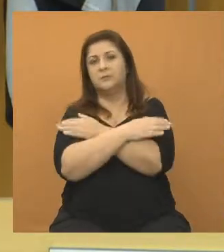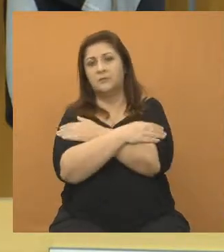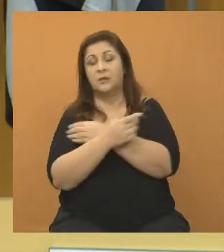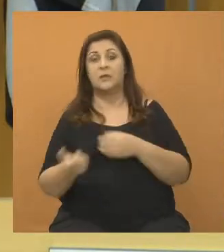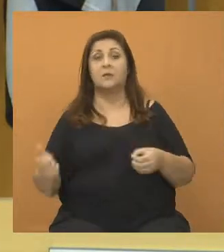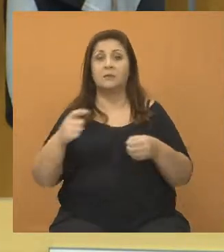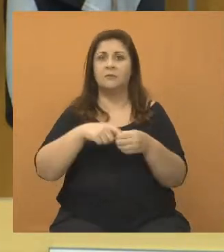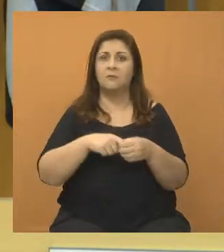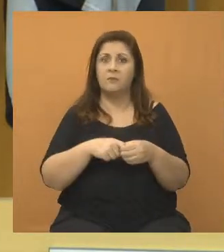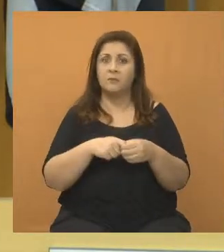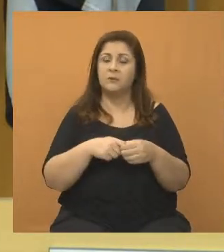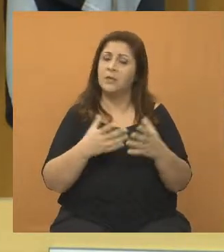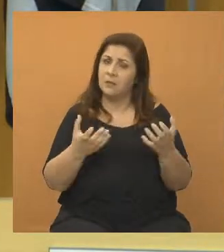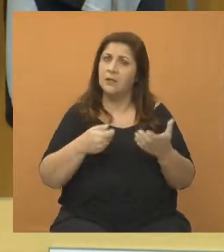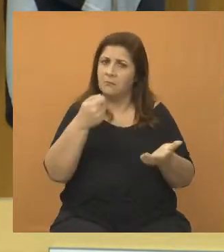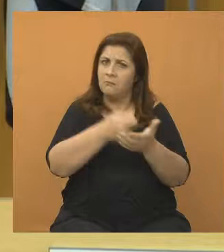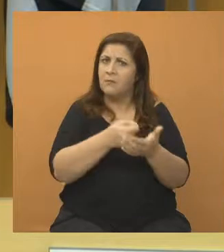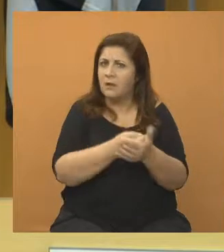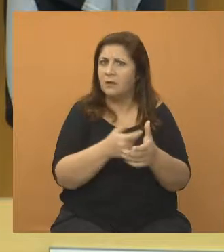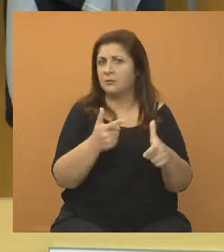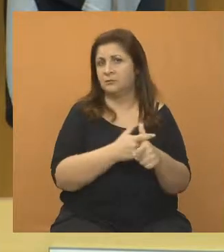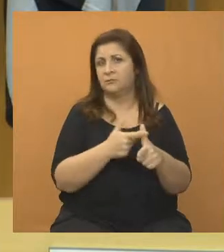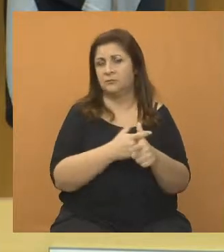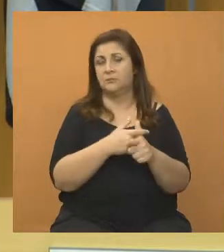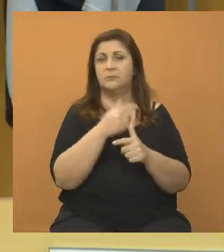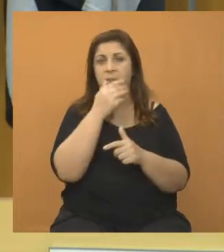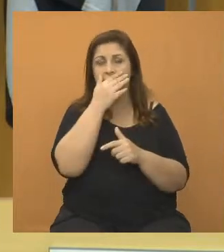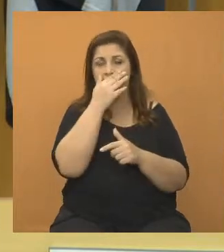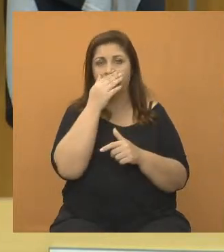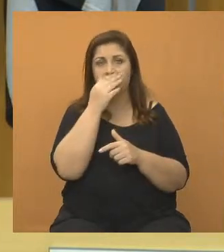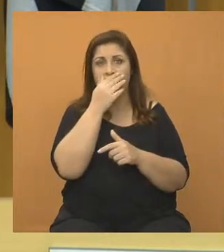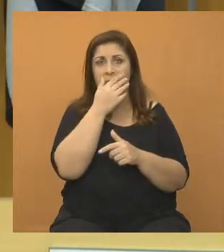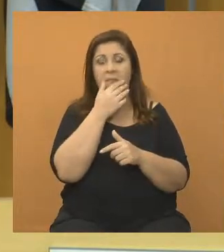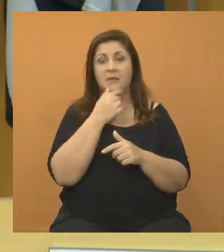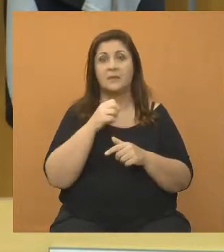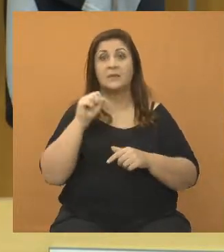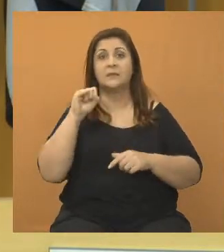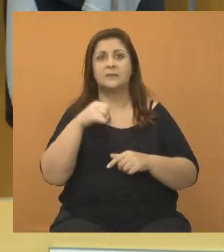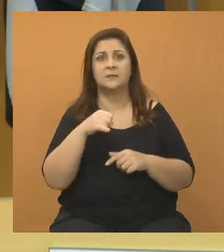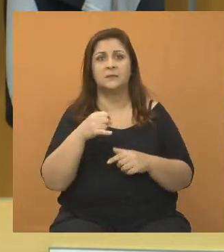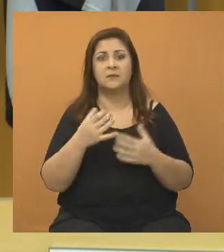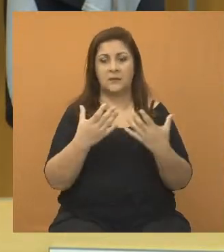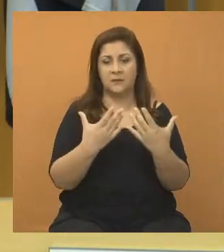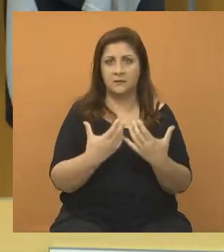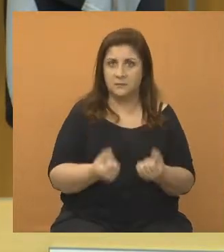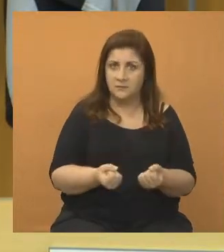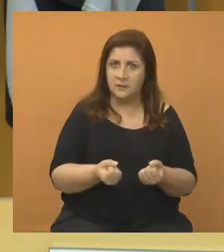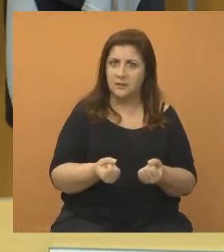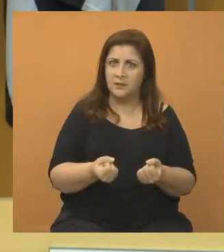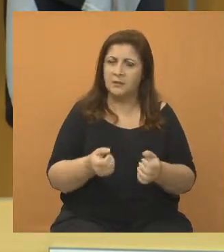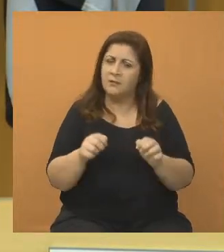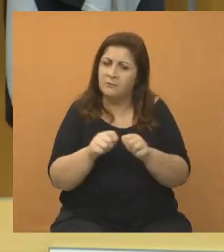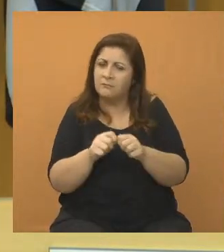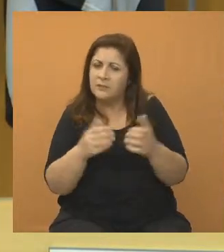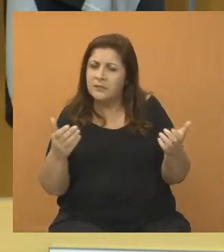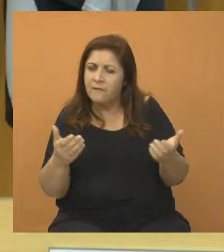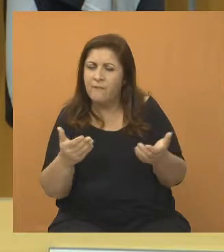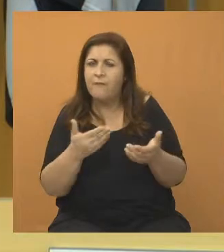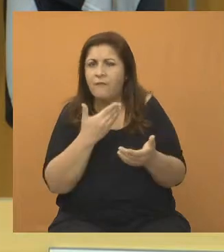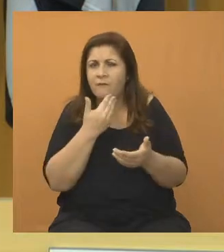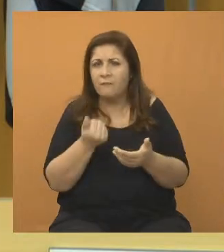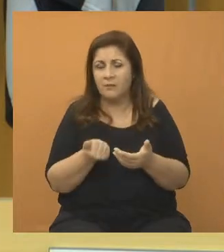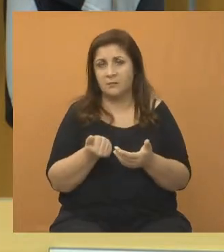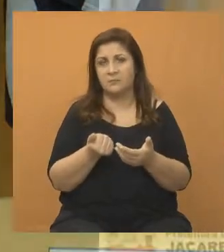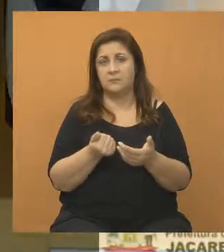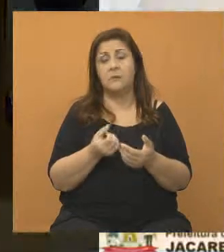querem liquidar os seus impostos, querem liquidar suas dívidas. Então, se você permite com uma certa facilidade que as pessoas consigam fazer isso, é bom